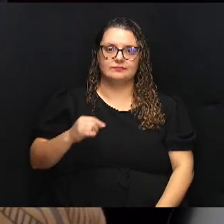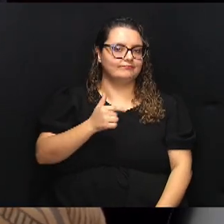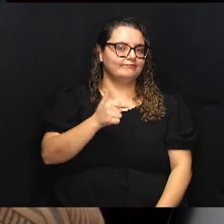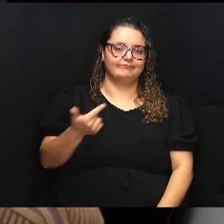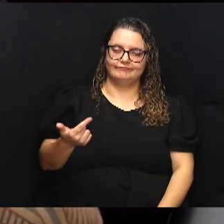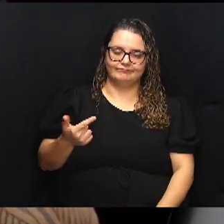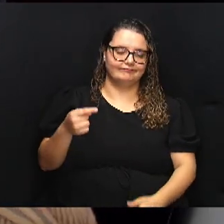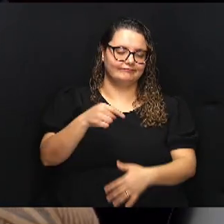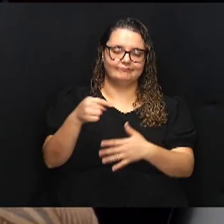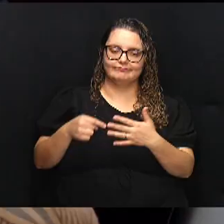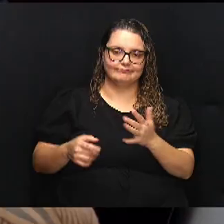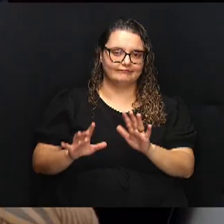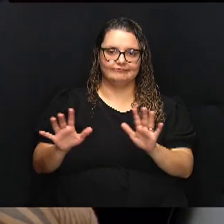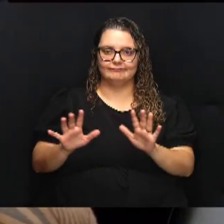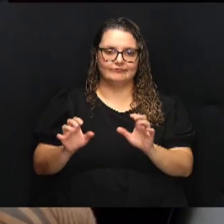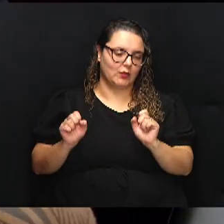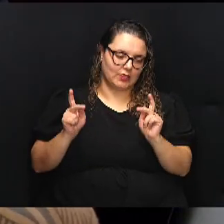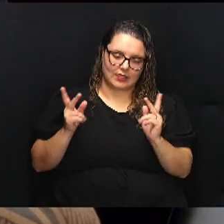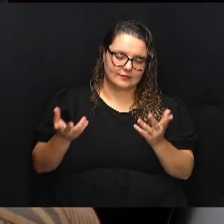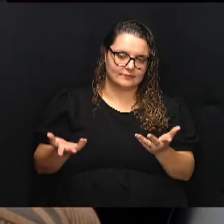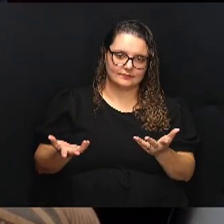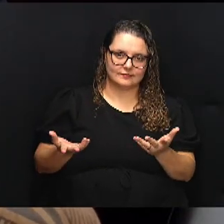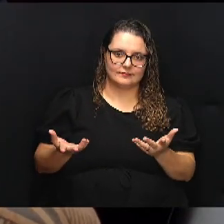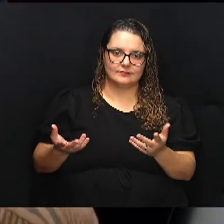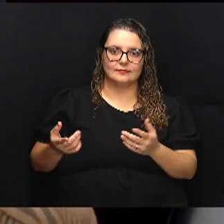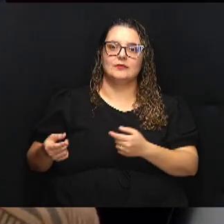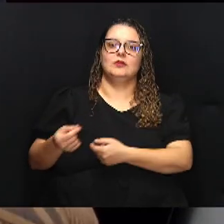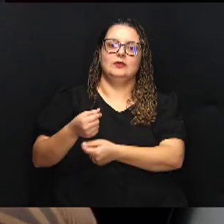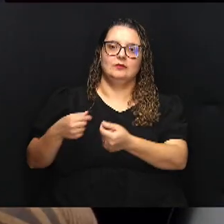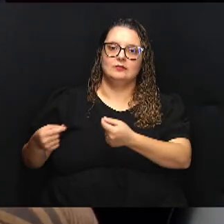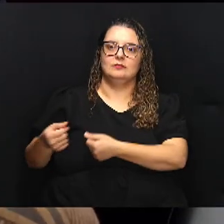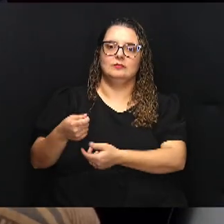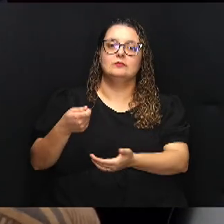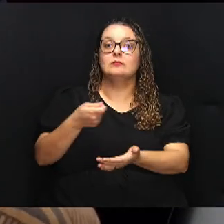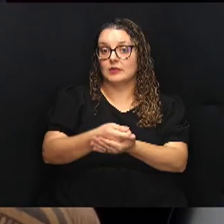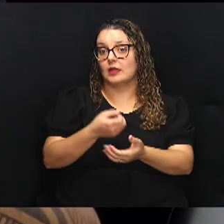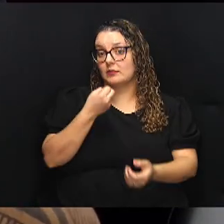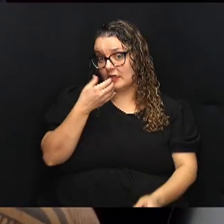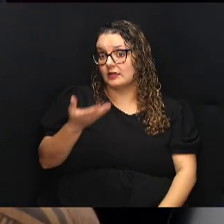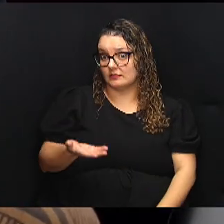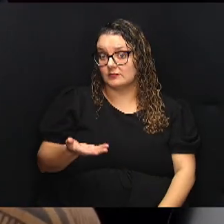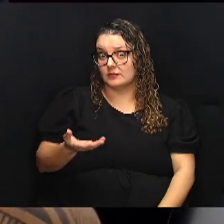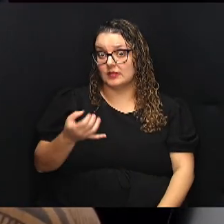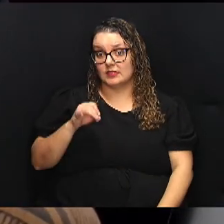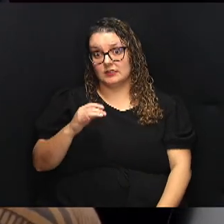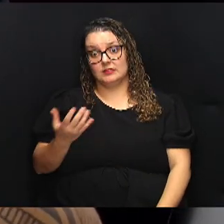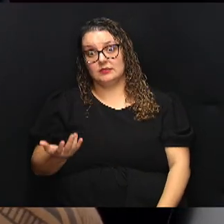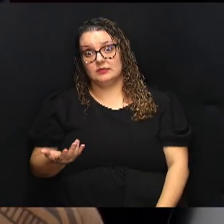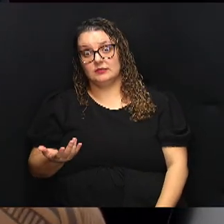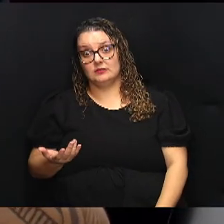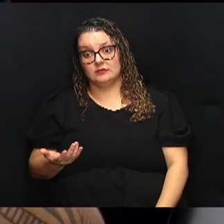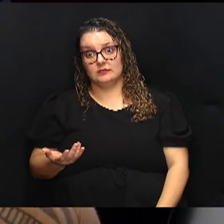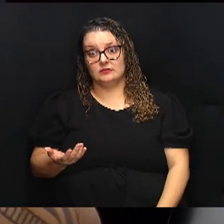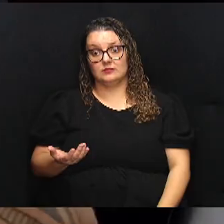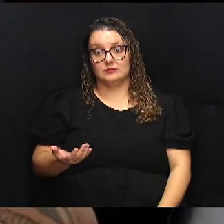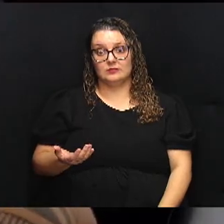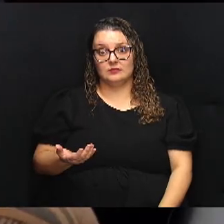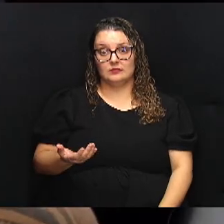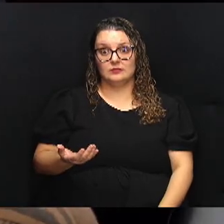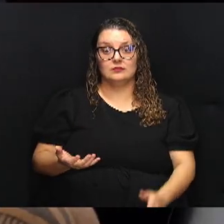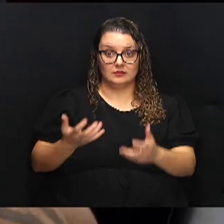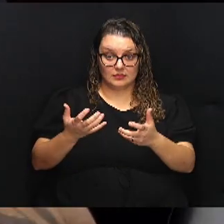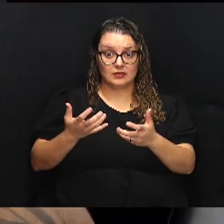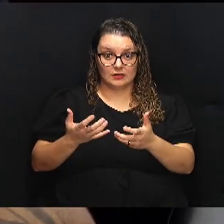nenhuma dessas opções, tudo bem. O mercado consegue te remunerar muito bem. Se você for querer